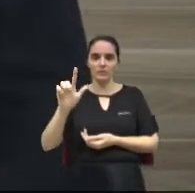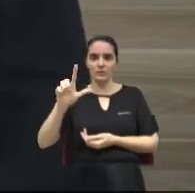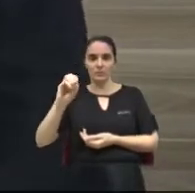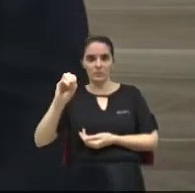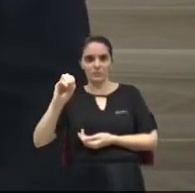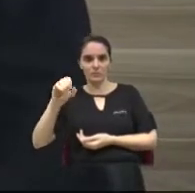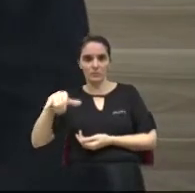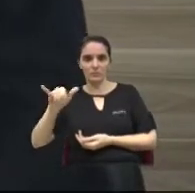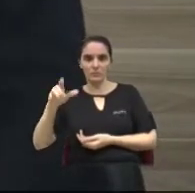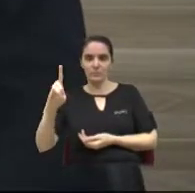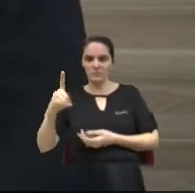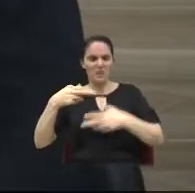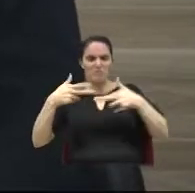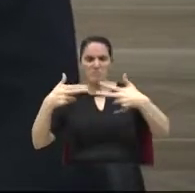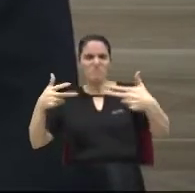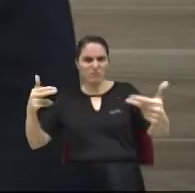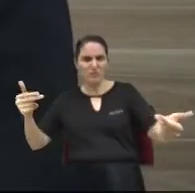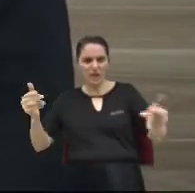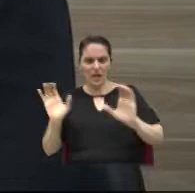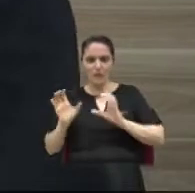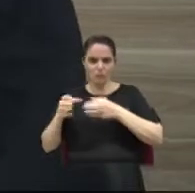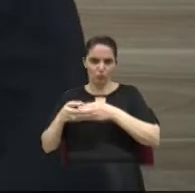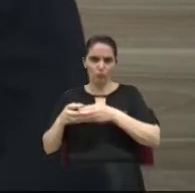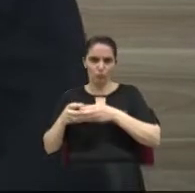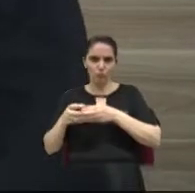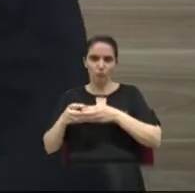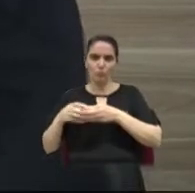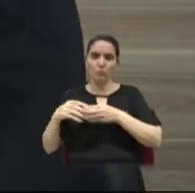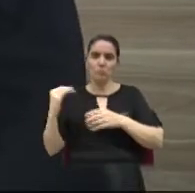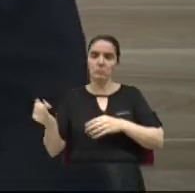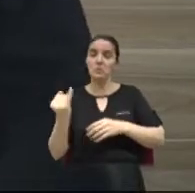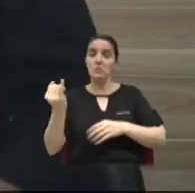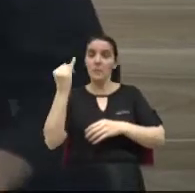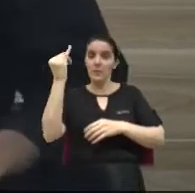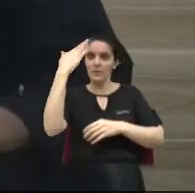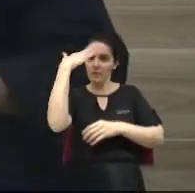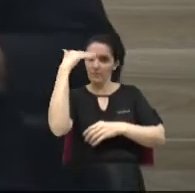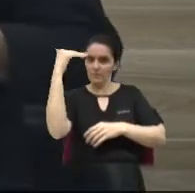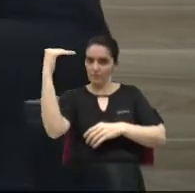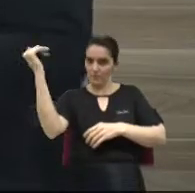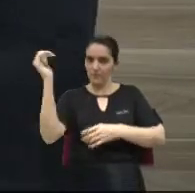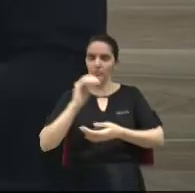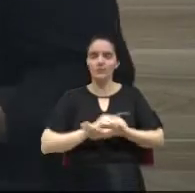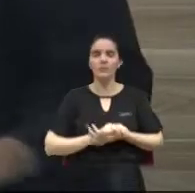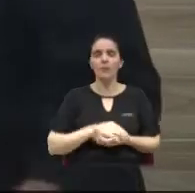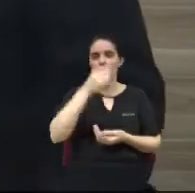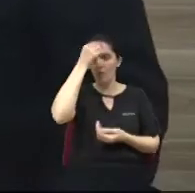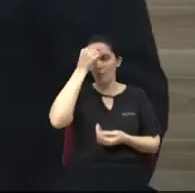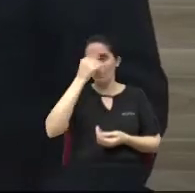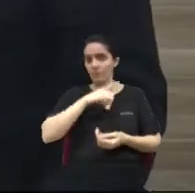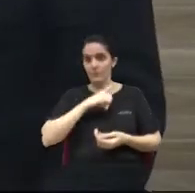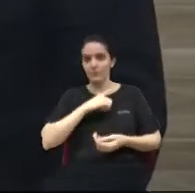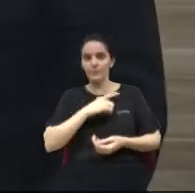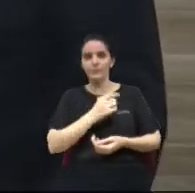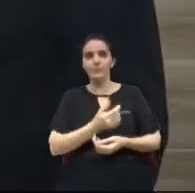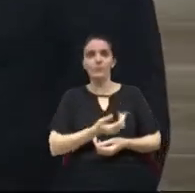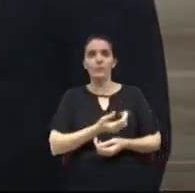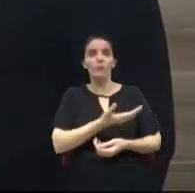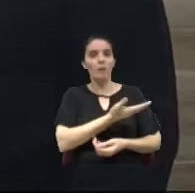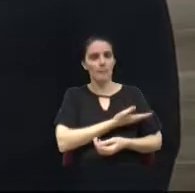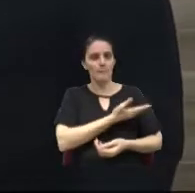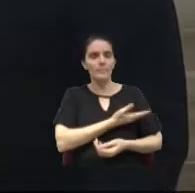Black Sabbath. Eu tenho grandes amigos aí que hoje tocam, até as bandas hoje fazem shows fora de